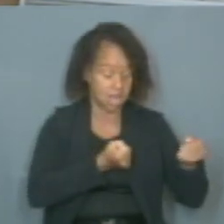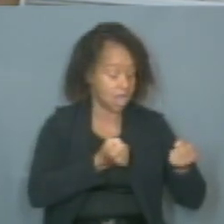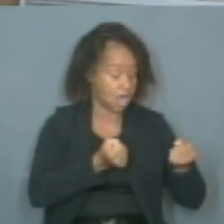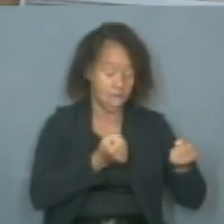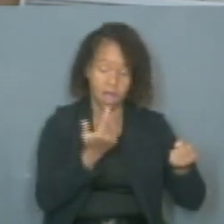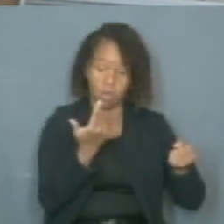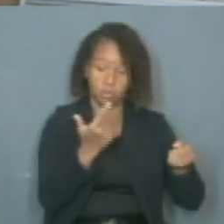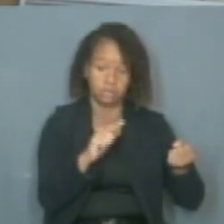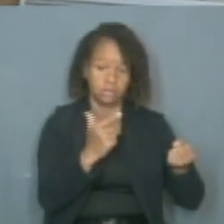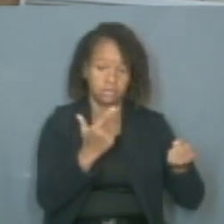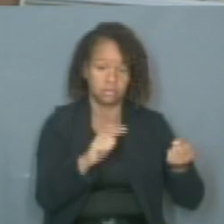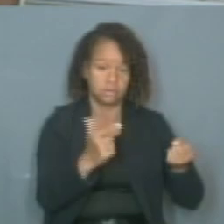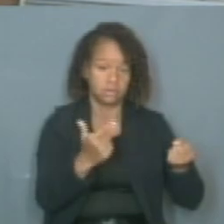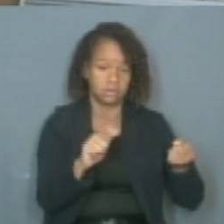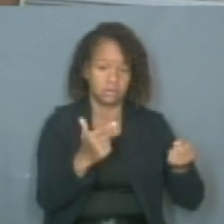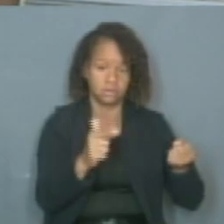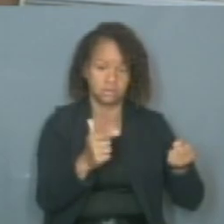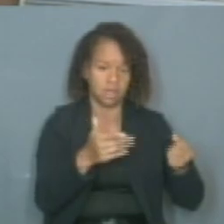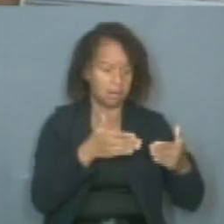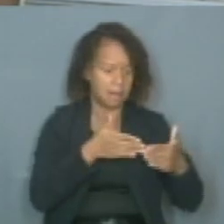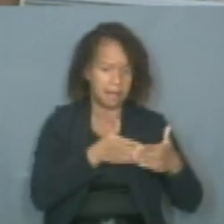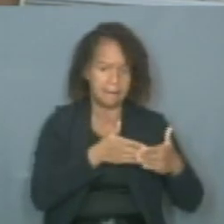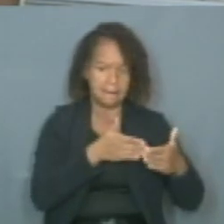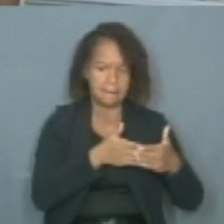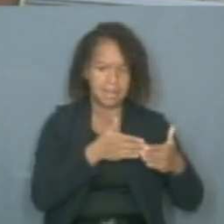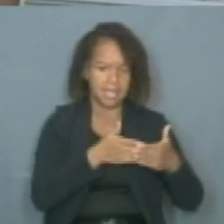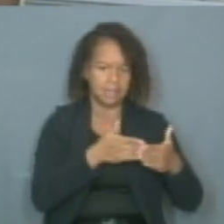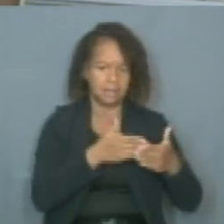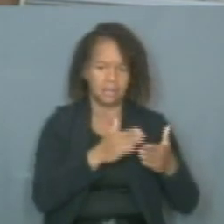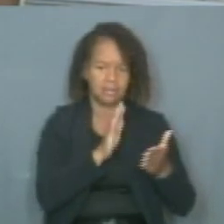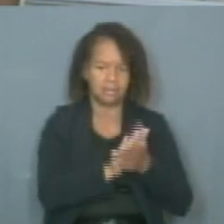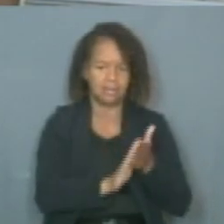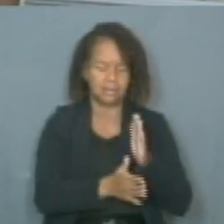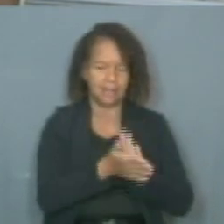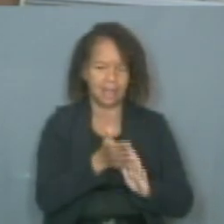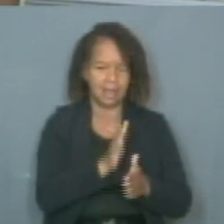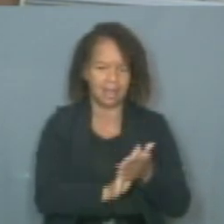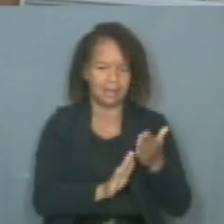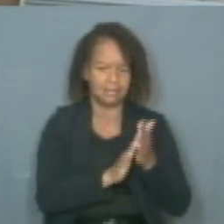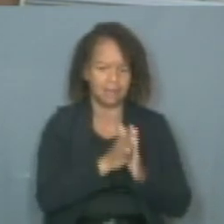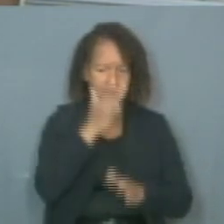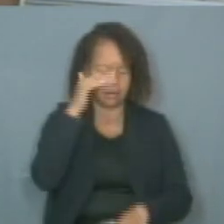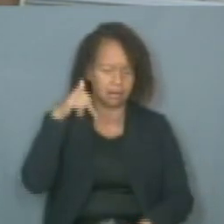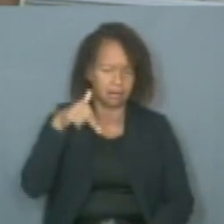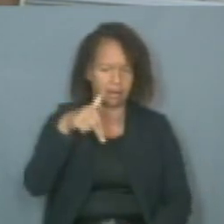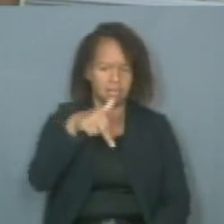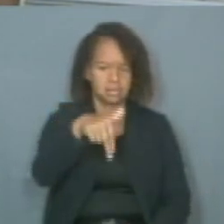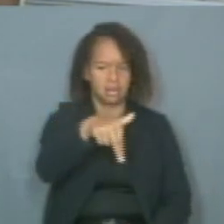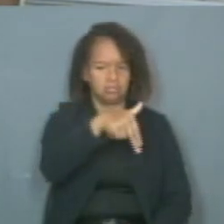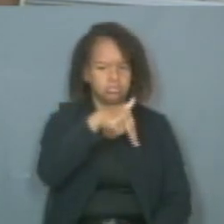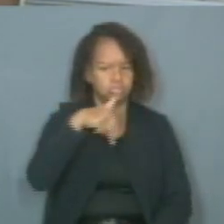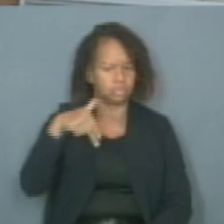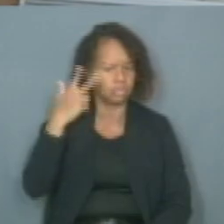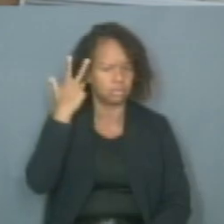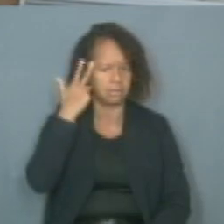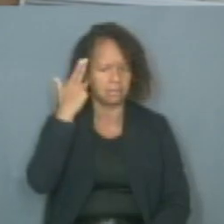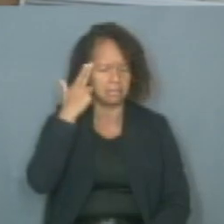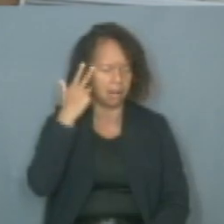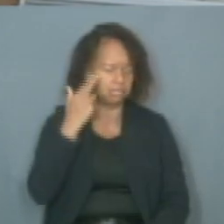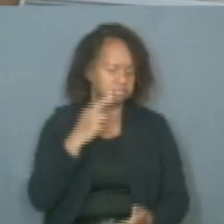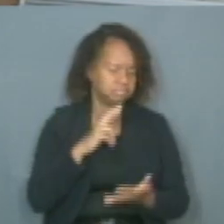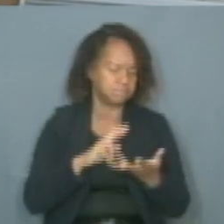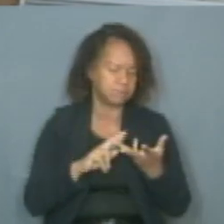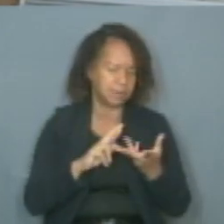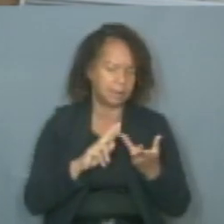não estão impedindo nenhum tipo de carro de passar, circular e etc.